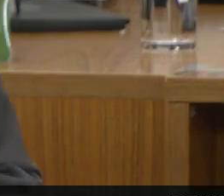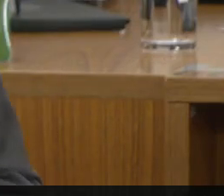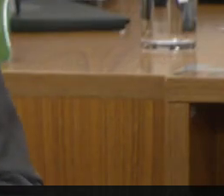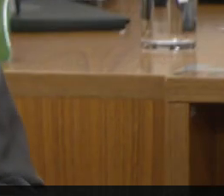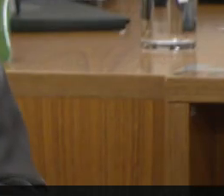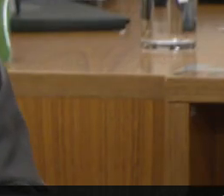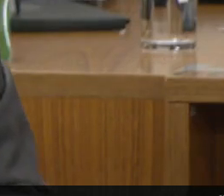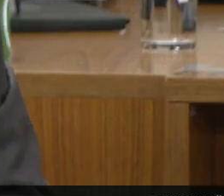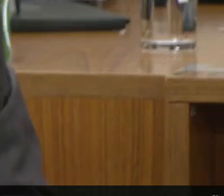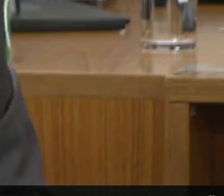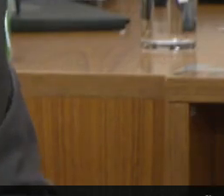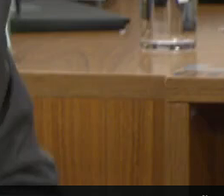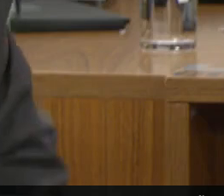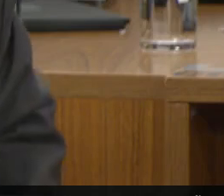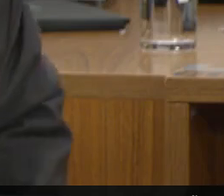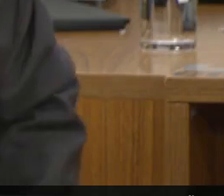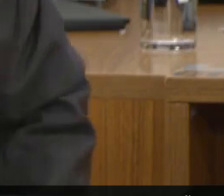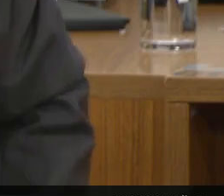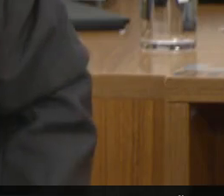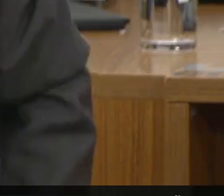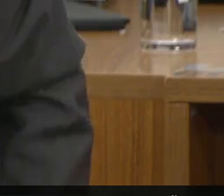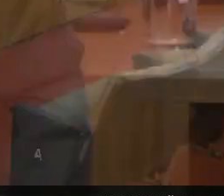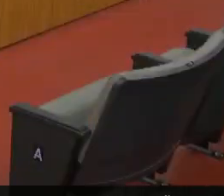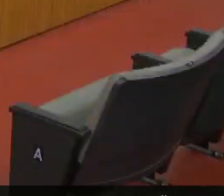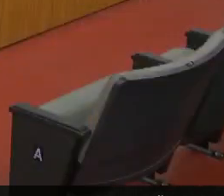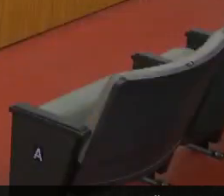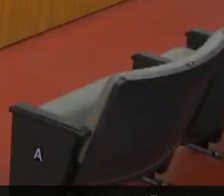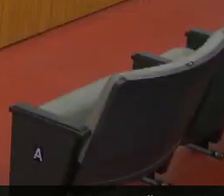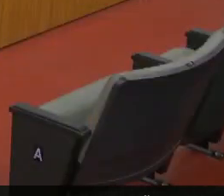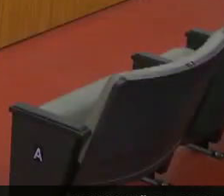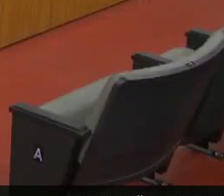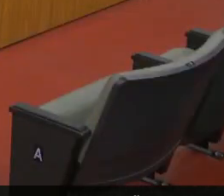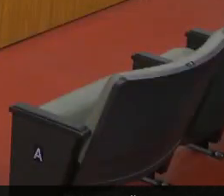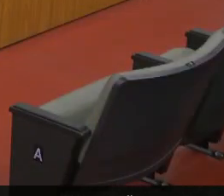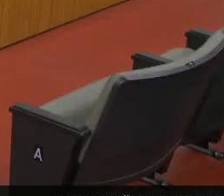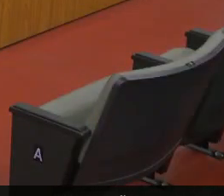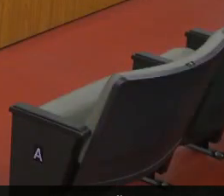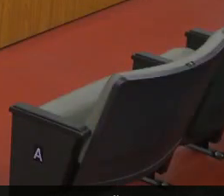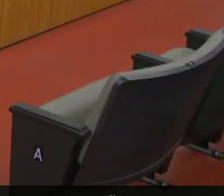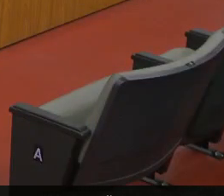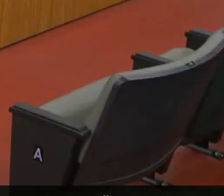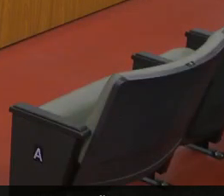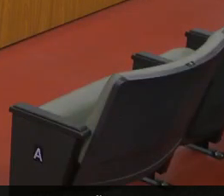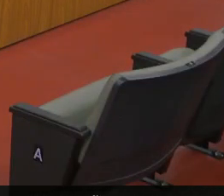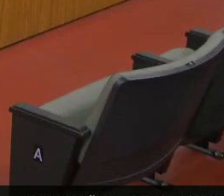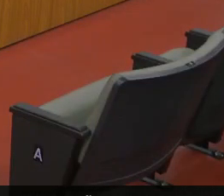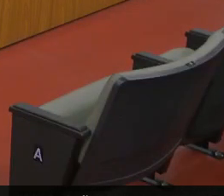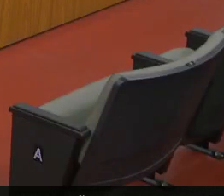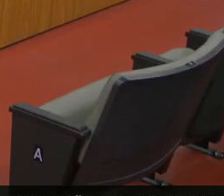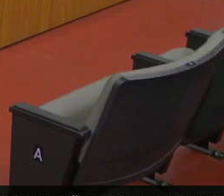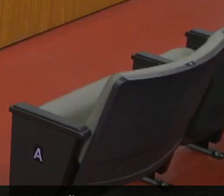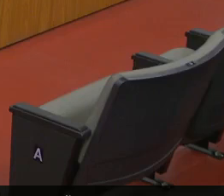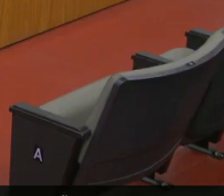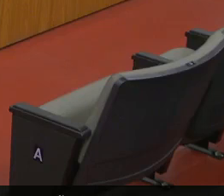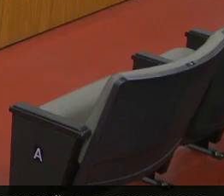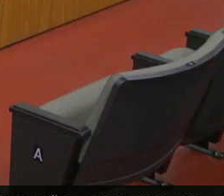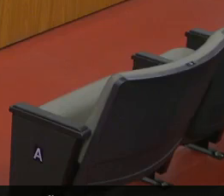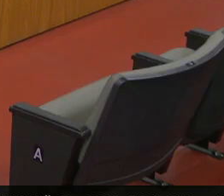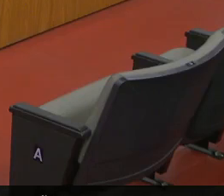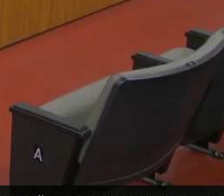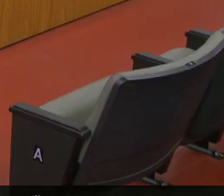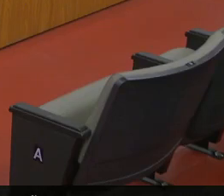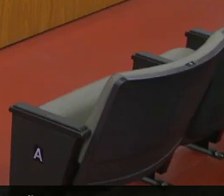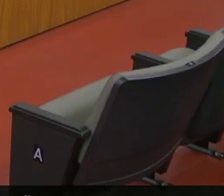medidas agradecemos ao presidente da Cemig Doutor Reinaldo e passa a palavra nesse momento ao Deputado